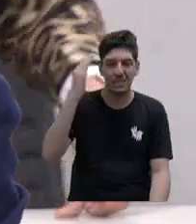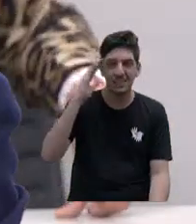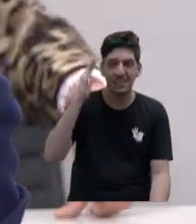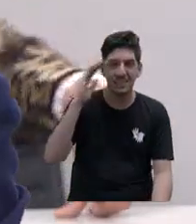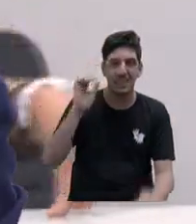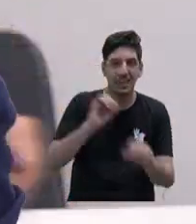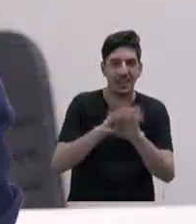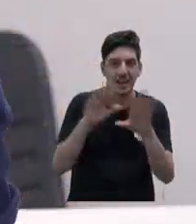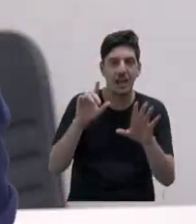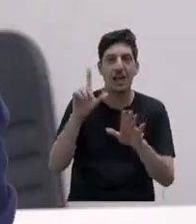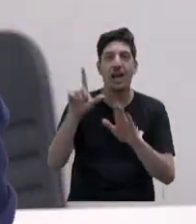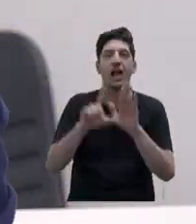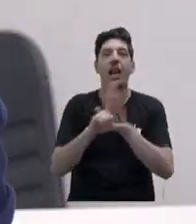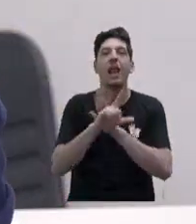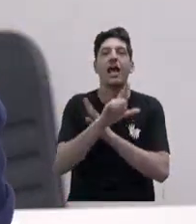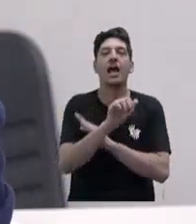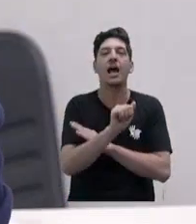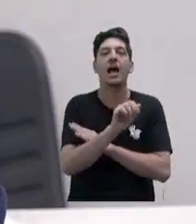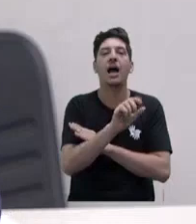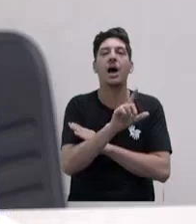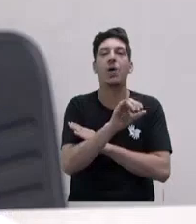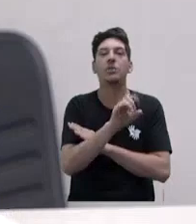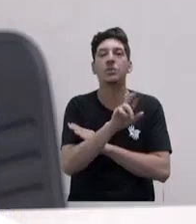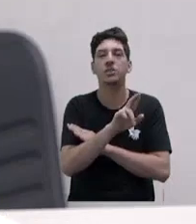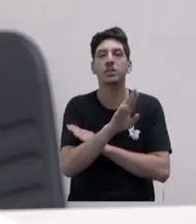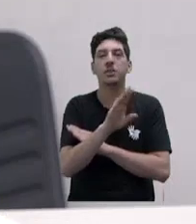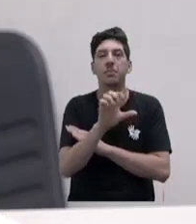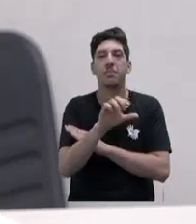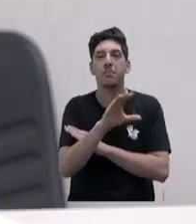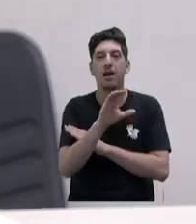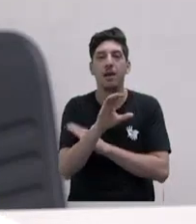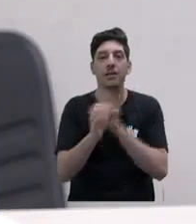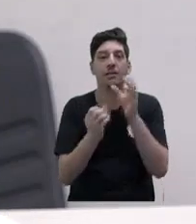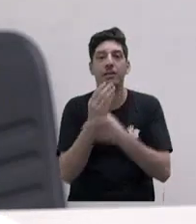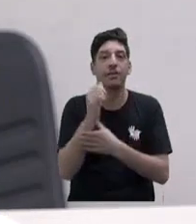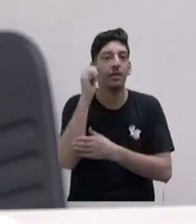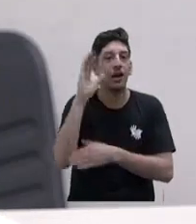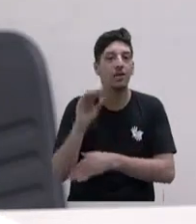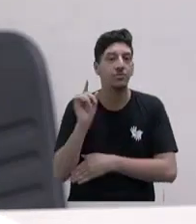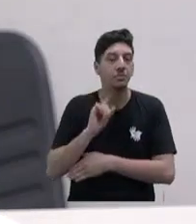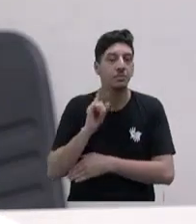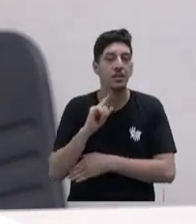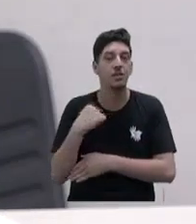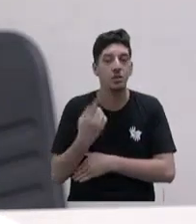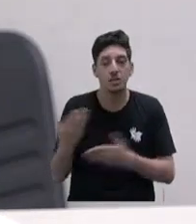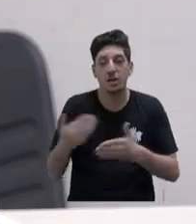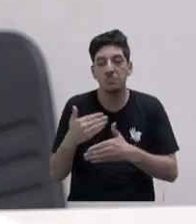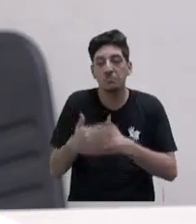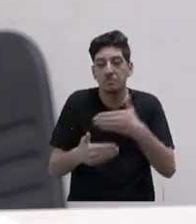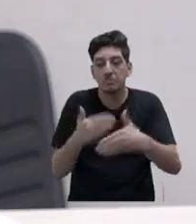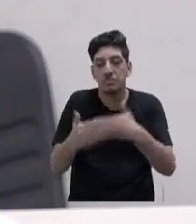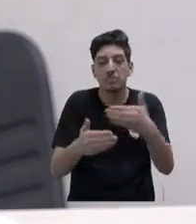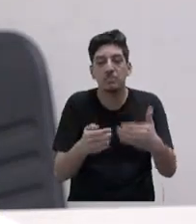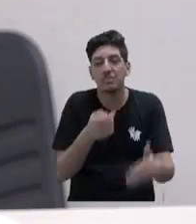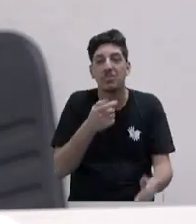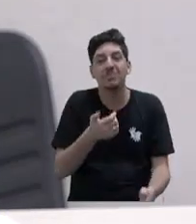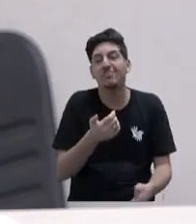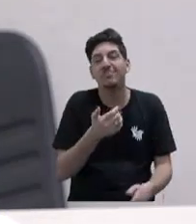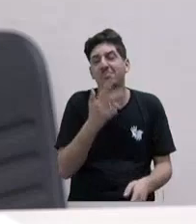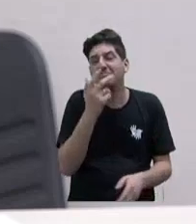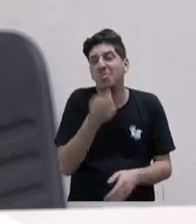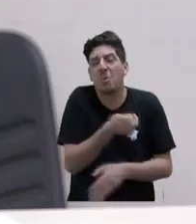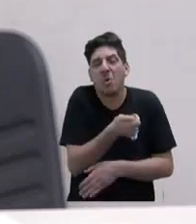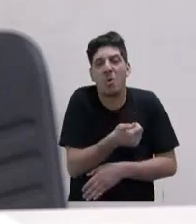Ela que gerou o de Blanc, que gerou a Afromineridade, que agora a gente está caminhando ainda, não nem 10% do que devia,